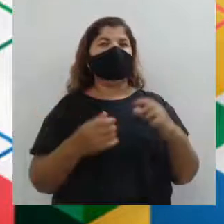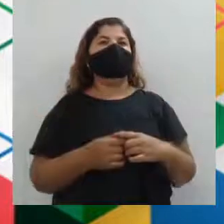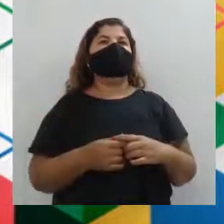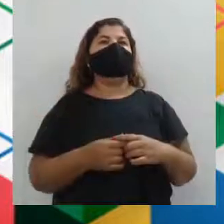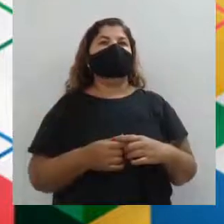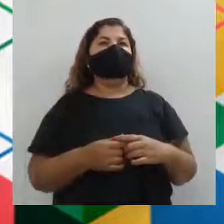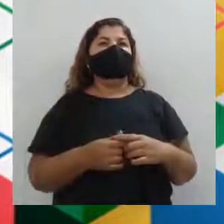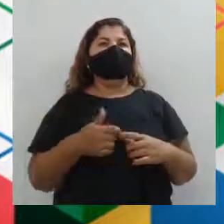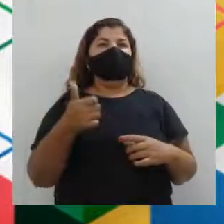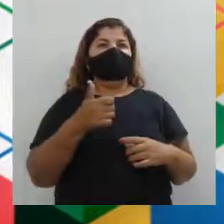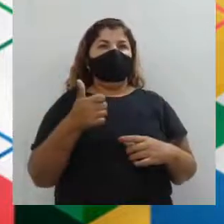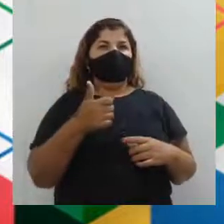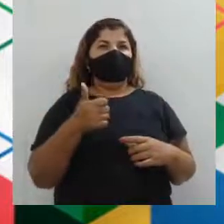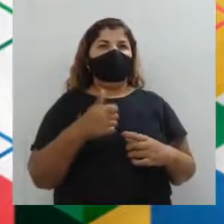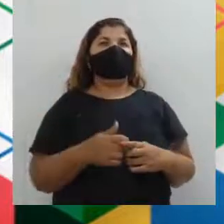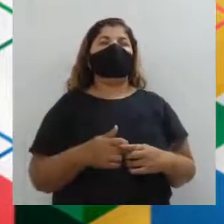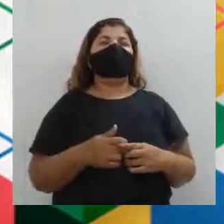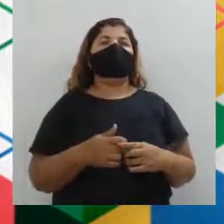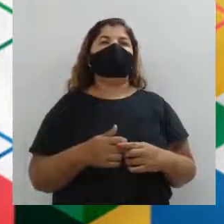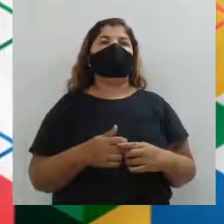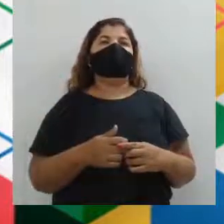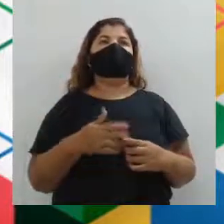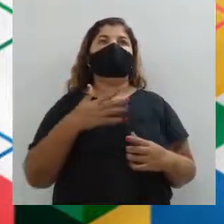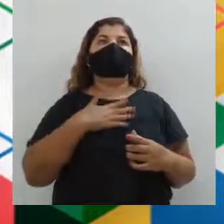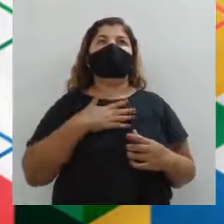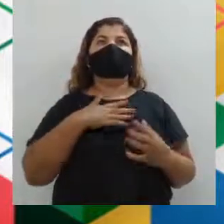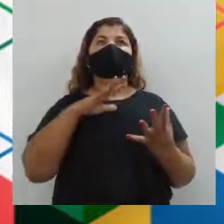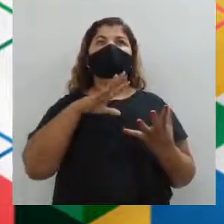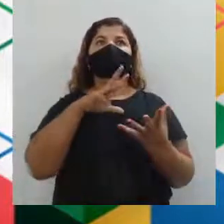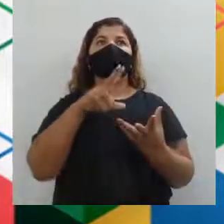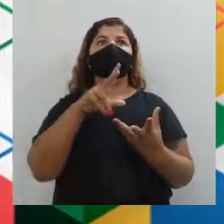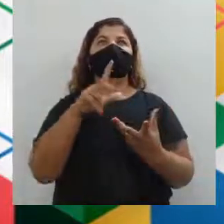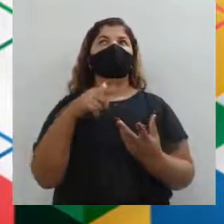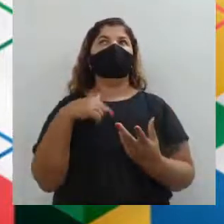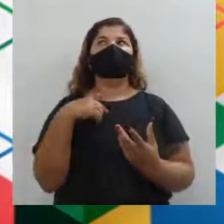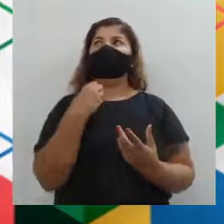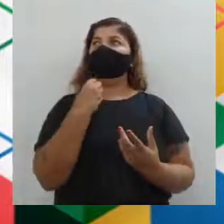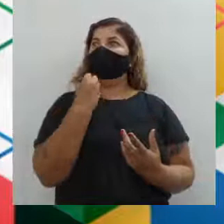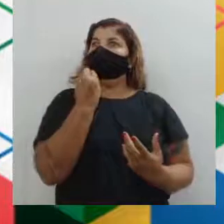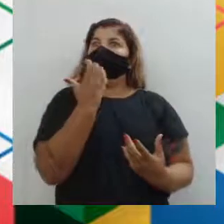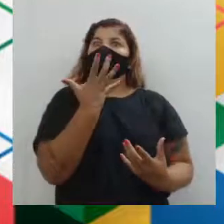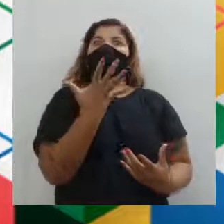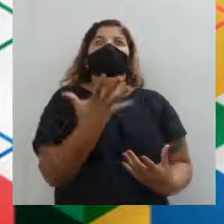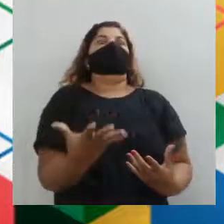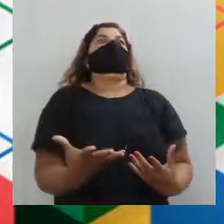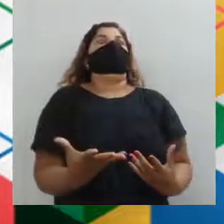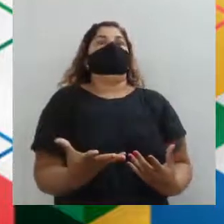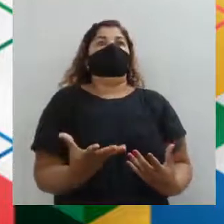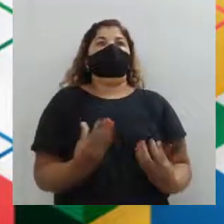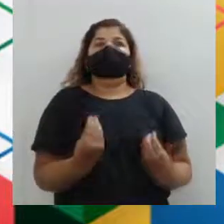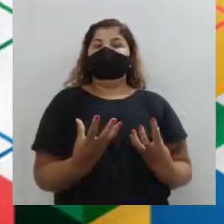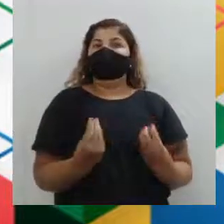No primeiro quadrinho, ele diz assim: meu mundo é muito bom.